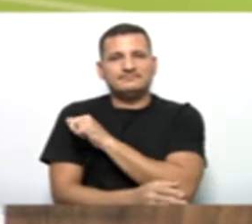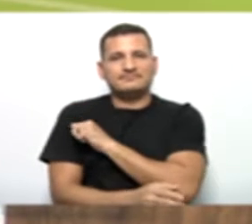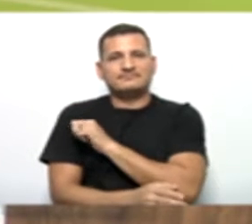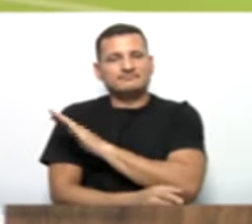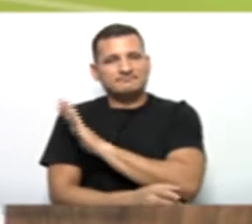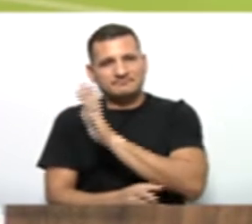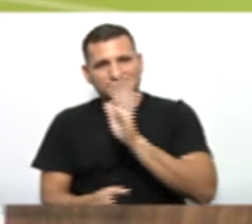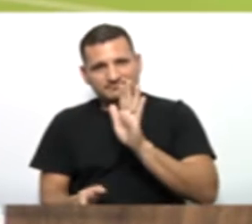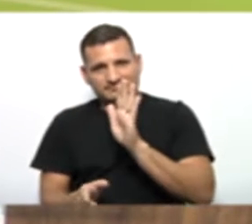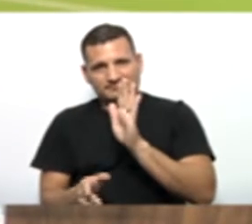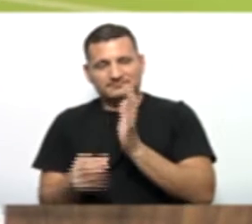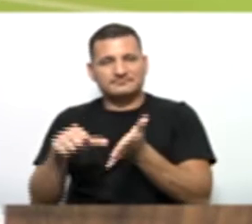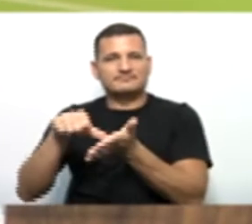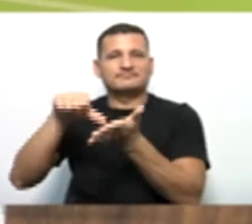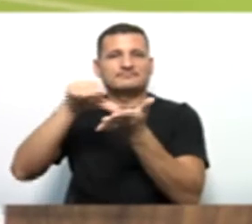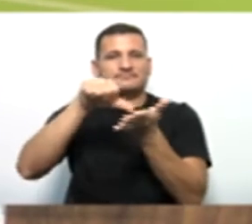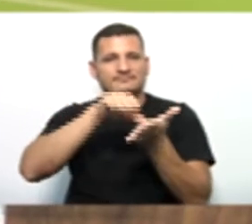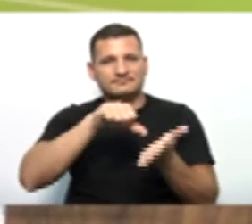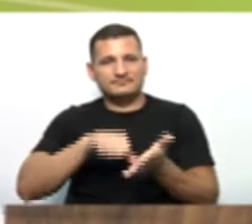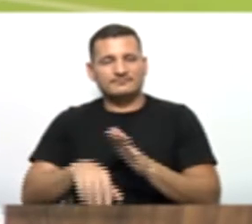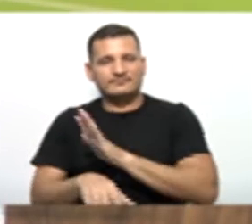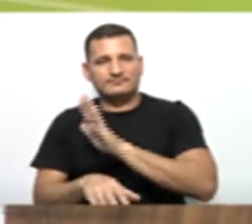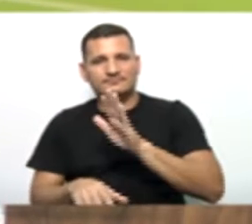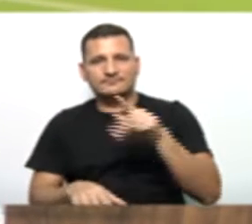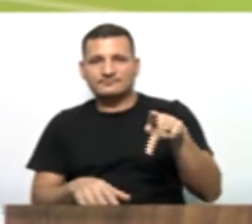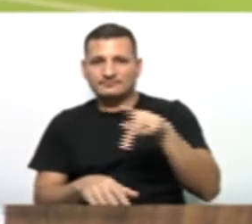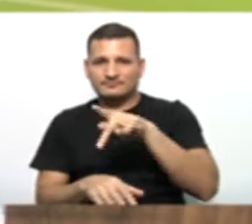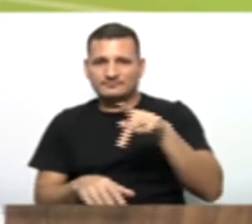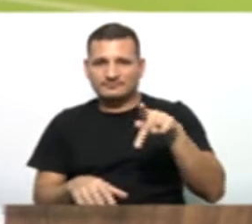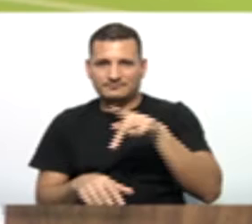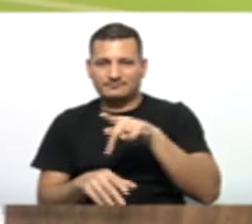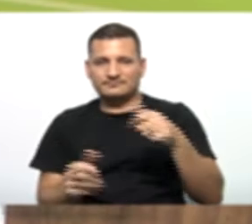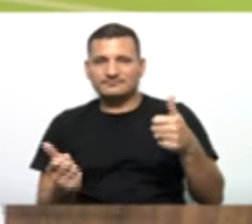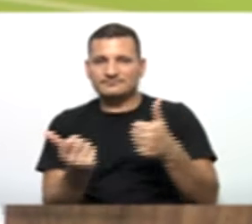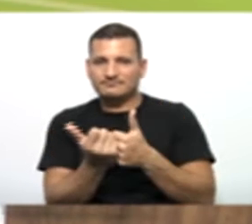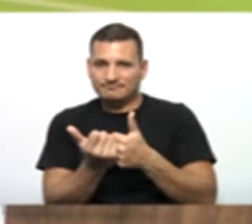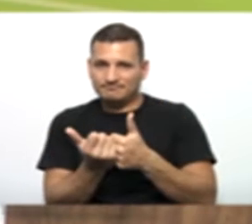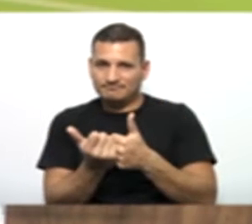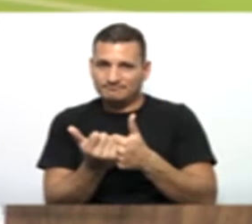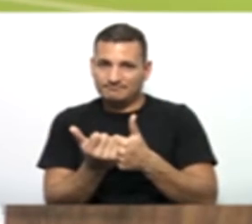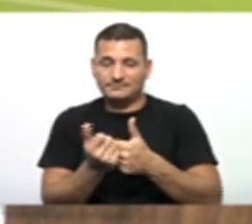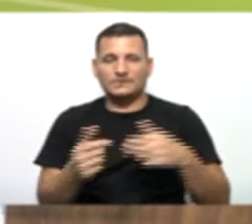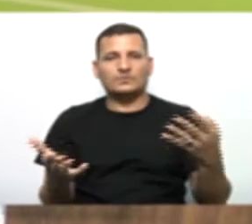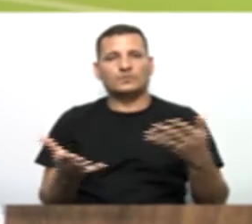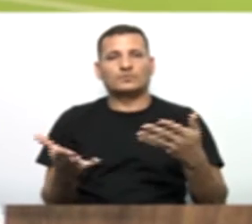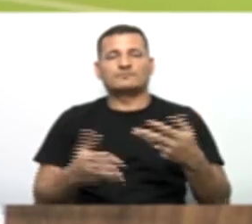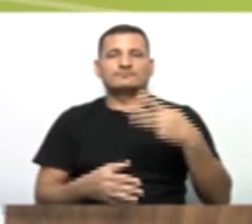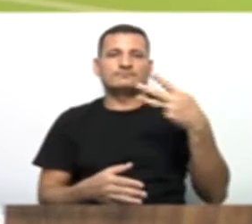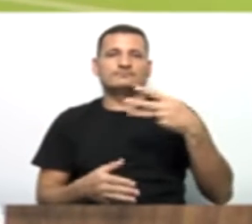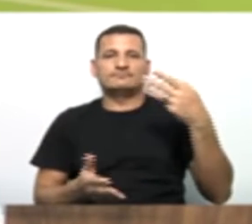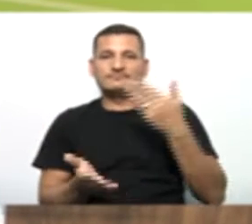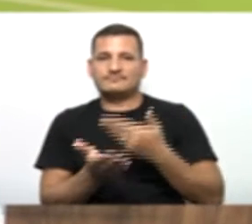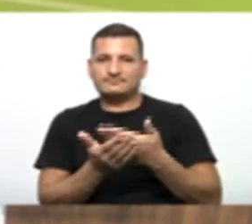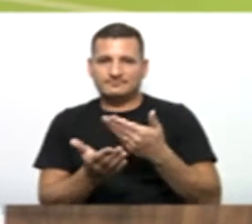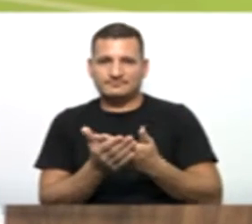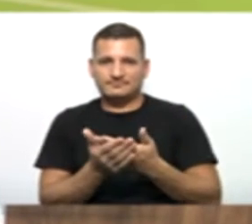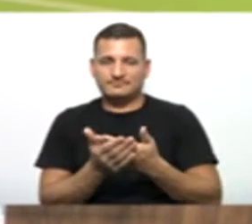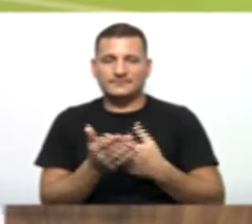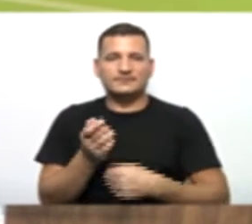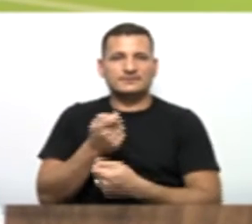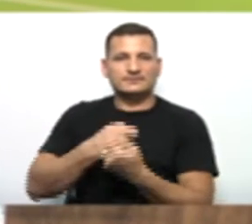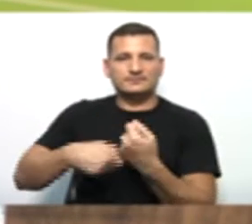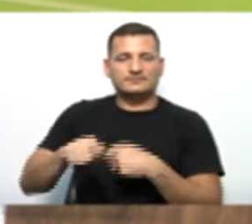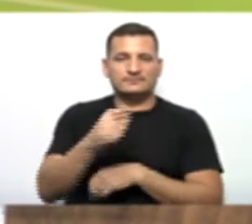alunas de todos os polos. Olá, professores tutores. Estamos aqui a nossa terceira aula de gestão